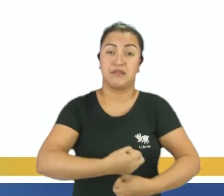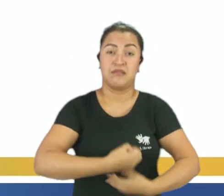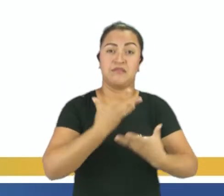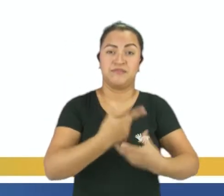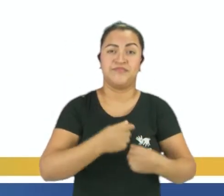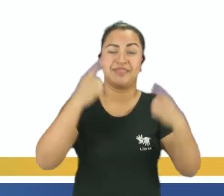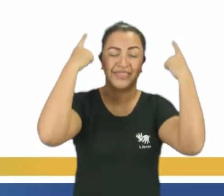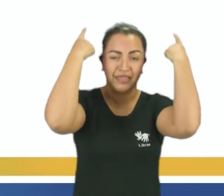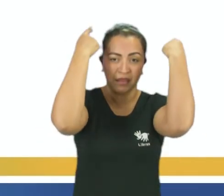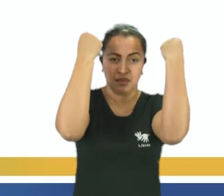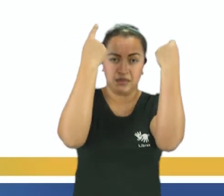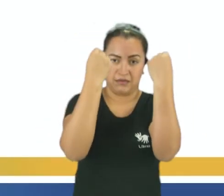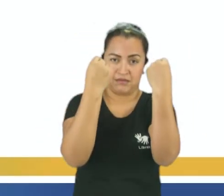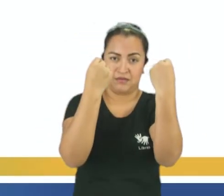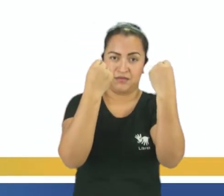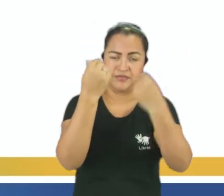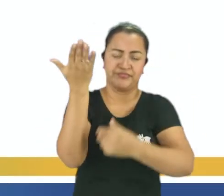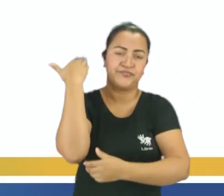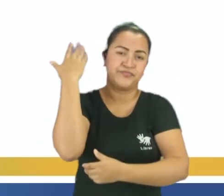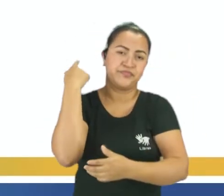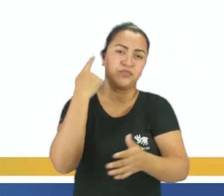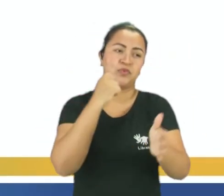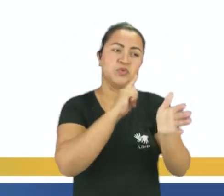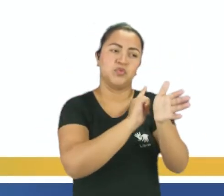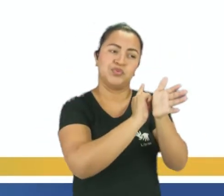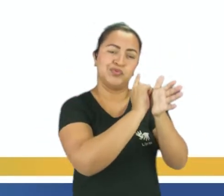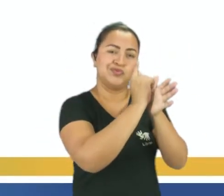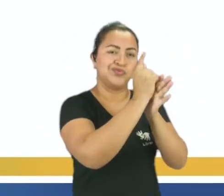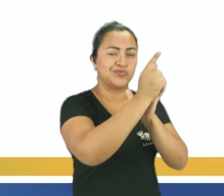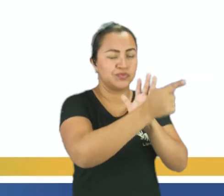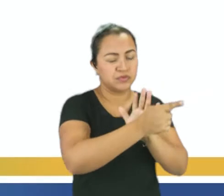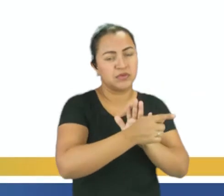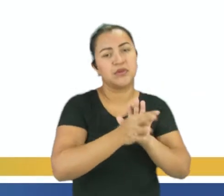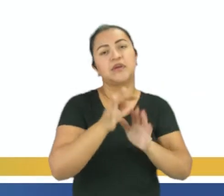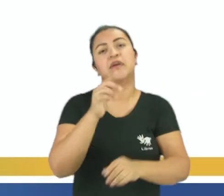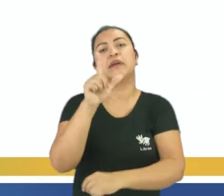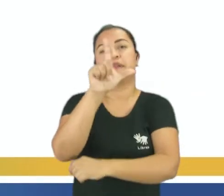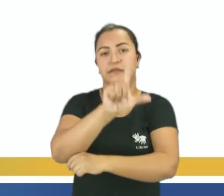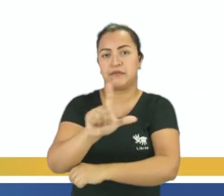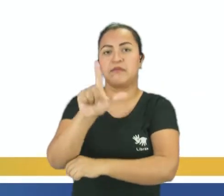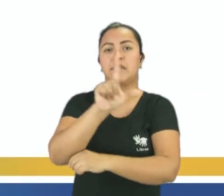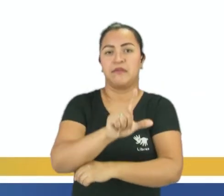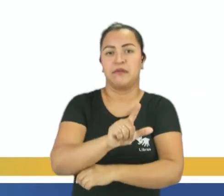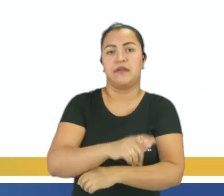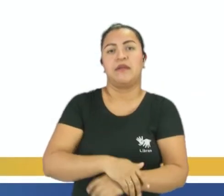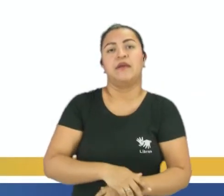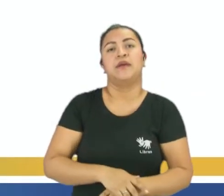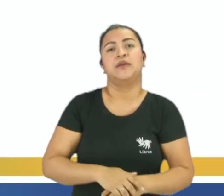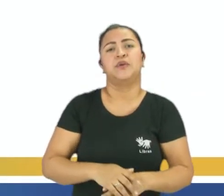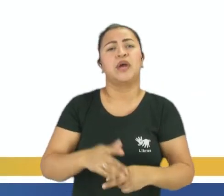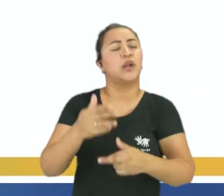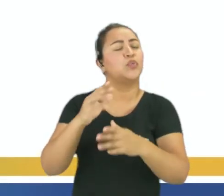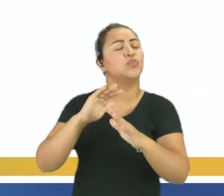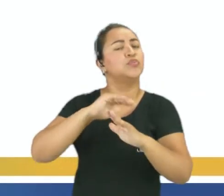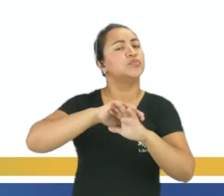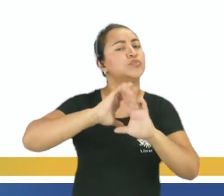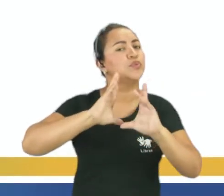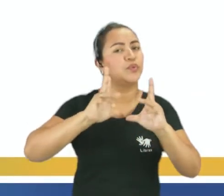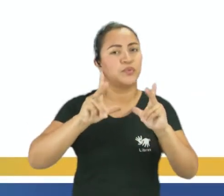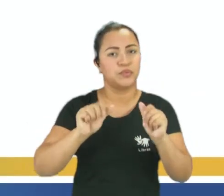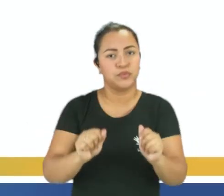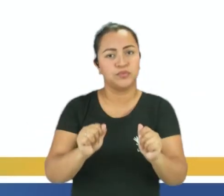Grécia Antiga, os gêneros literários, gêneros épico, lírico e dramático, eram todos